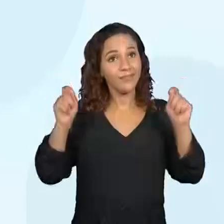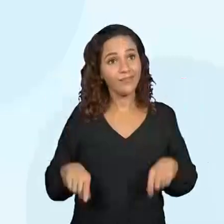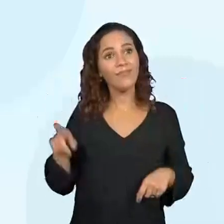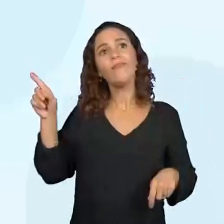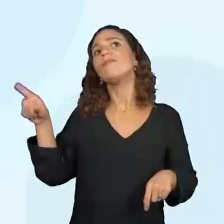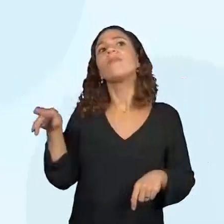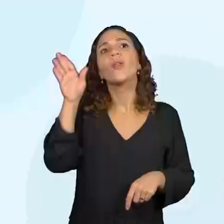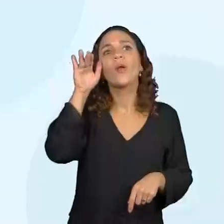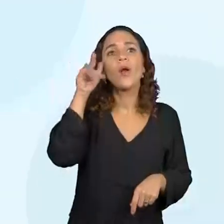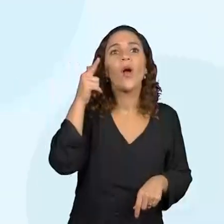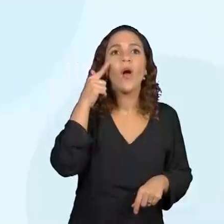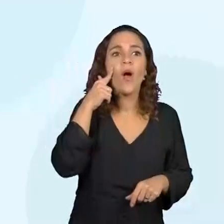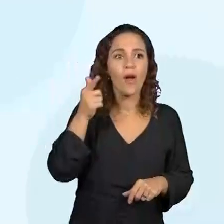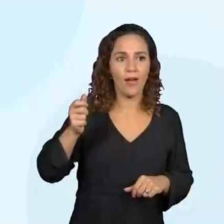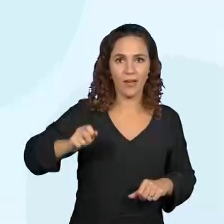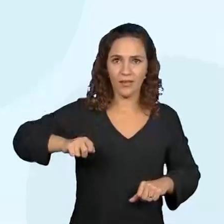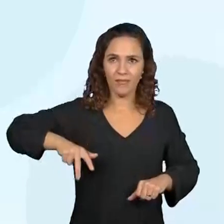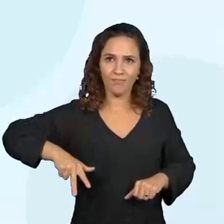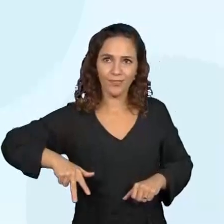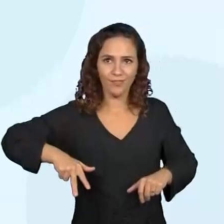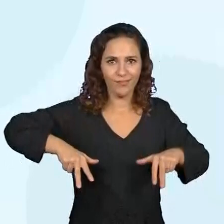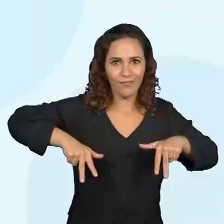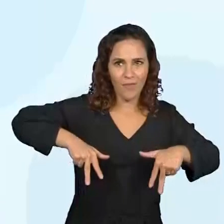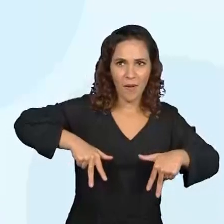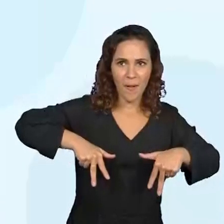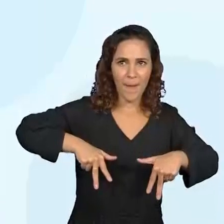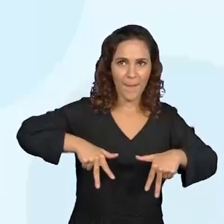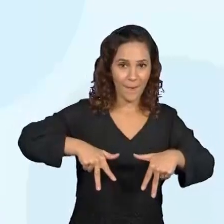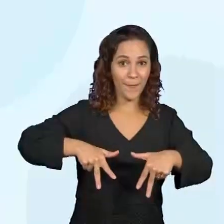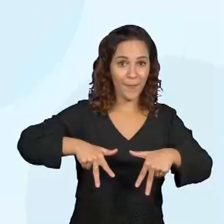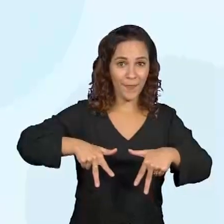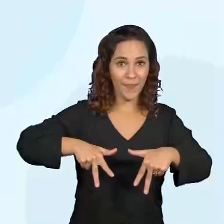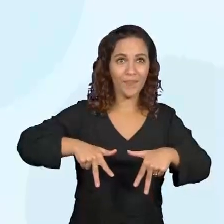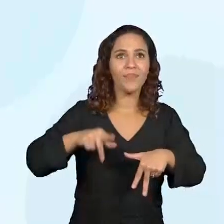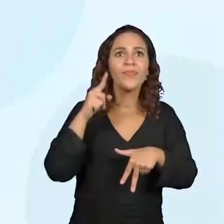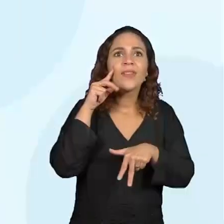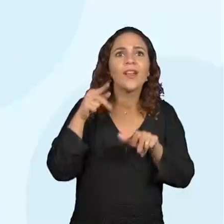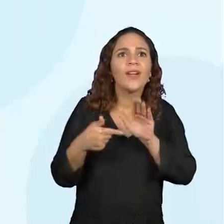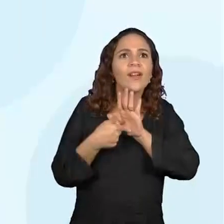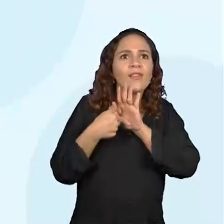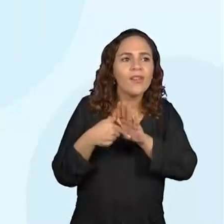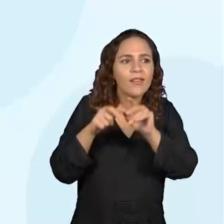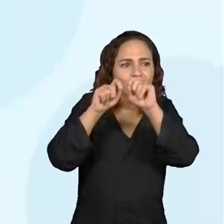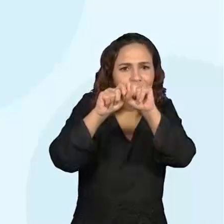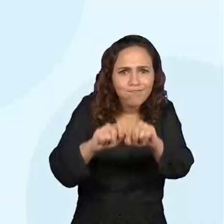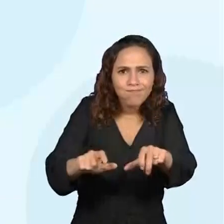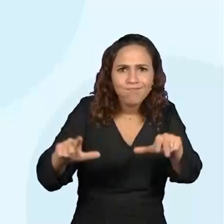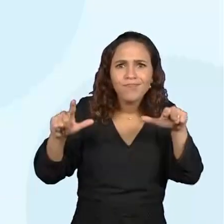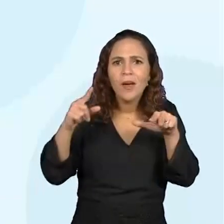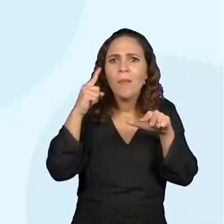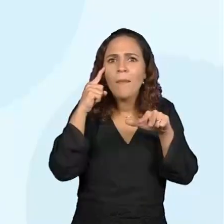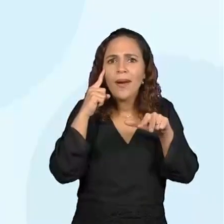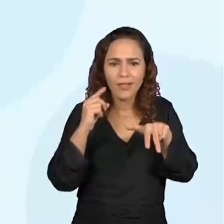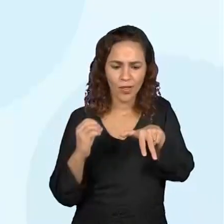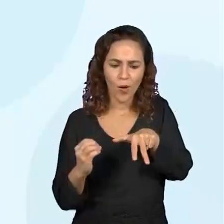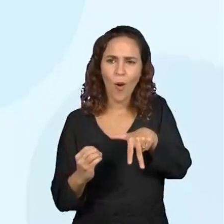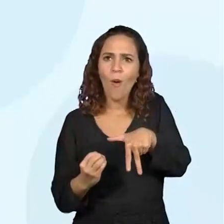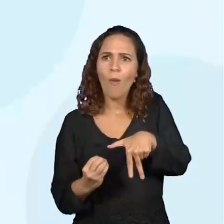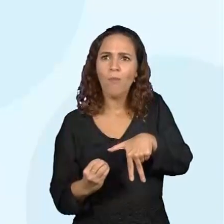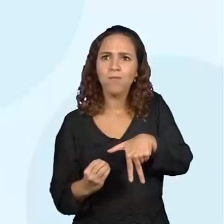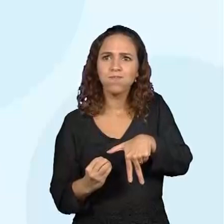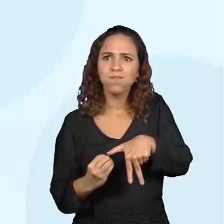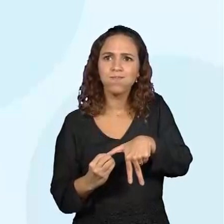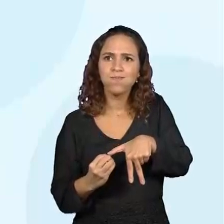viscosos na ponta dos dedos. Então, se o oráculo pegar bem pertinho, a gente vai ver que na pontinha dos dedos dela é meio redondinho, assim, em